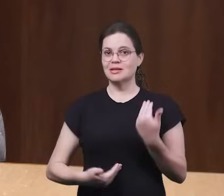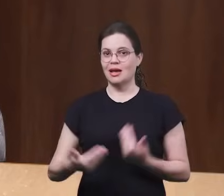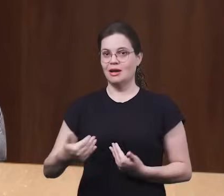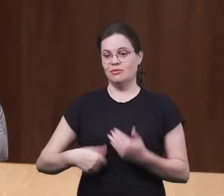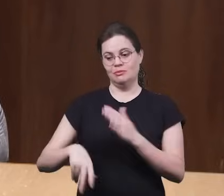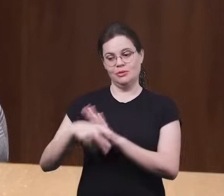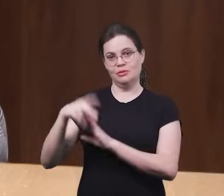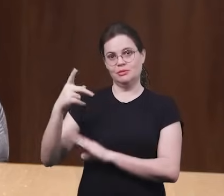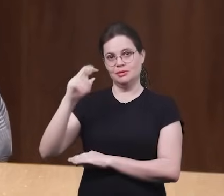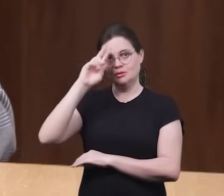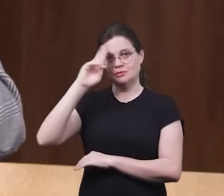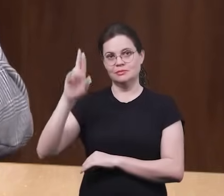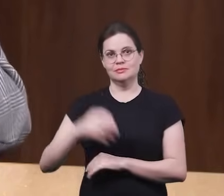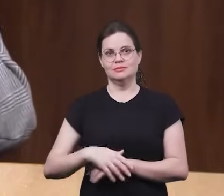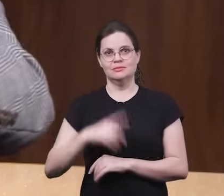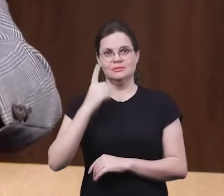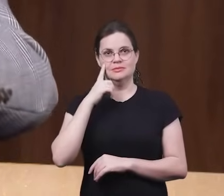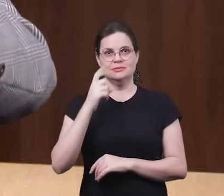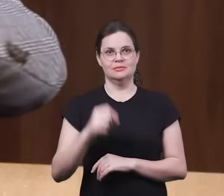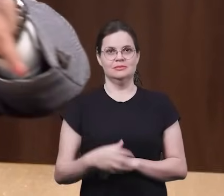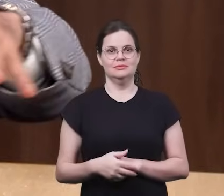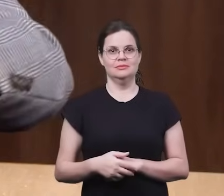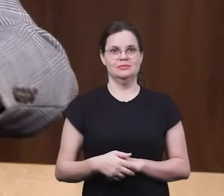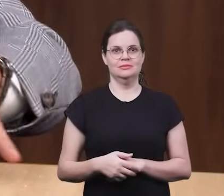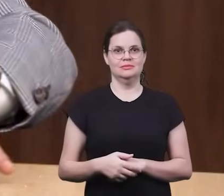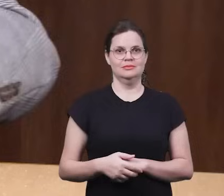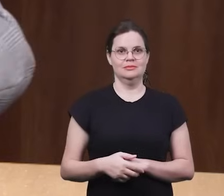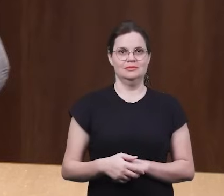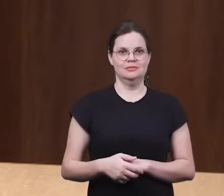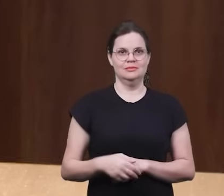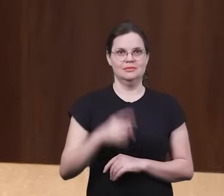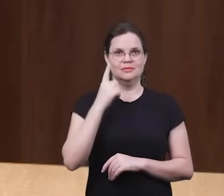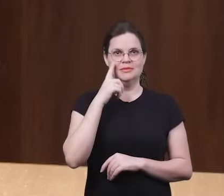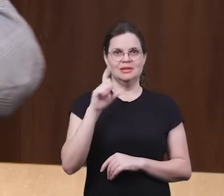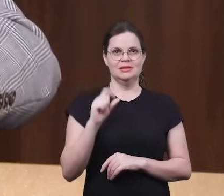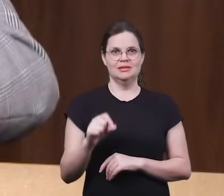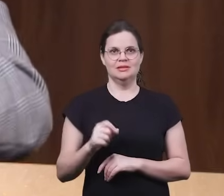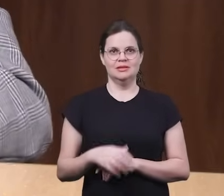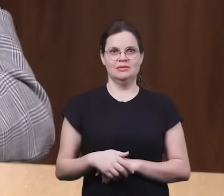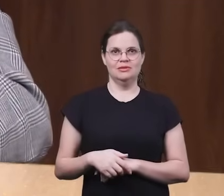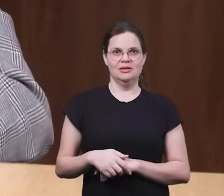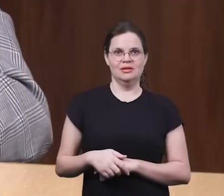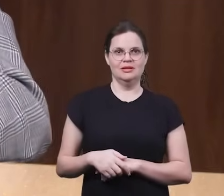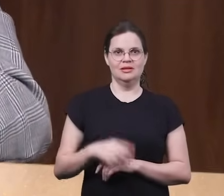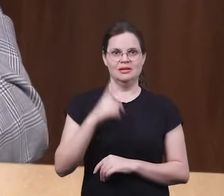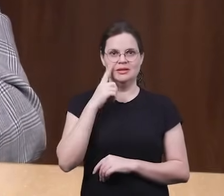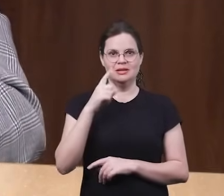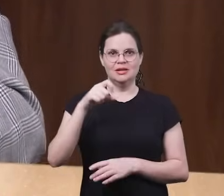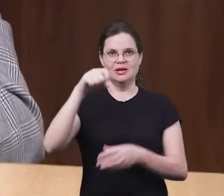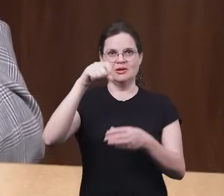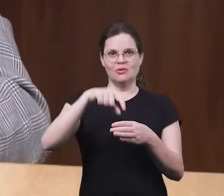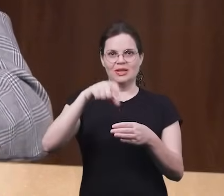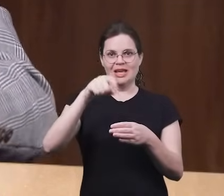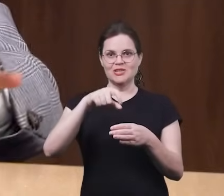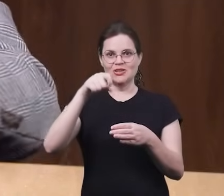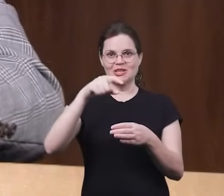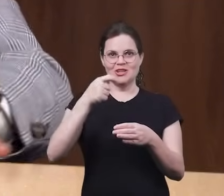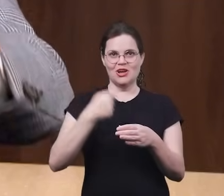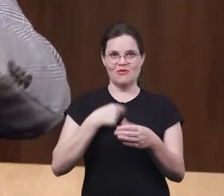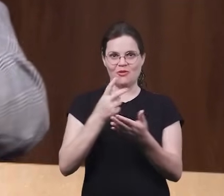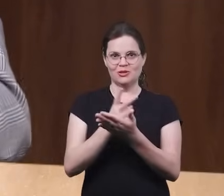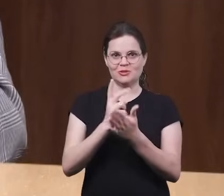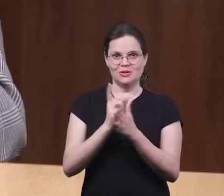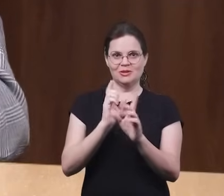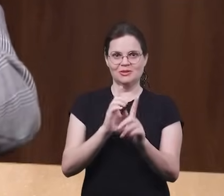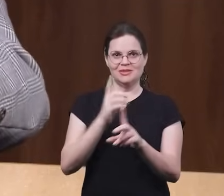profissionais a goteira está aqui, porque a doutrina, né? Eu sou uma águazinha aqui, mas goteja, a doutrina tá aí, tá tudo certo.